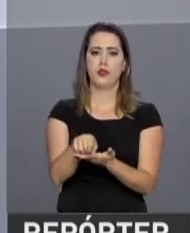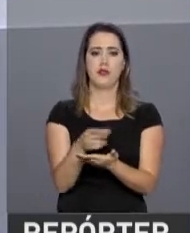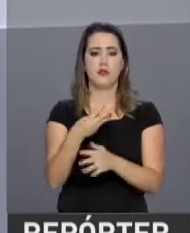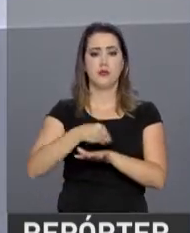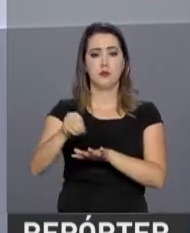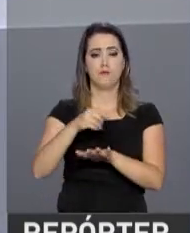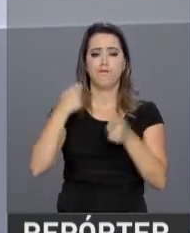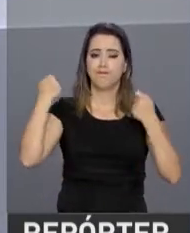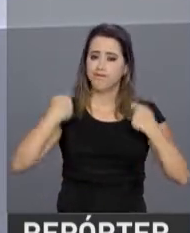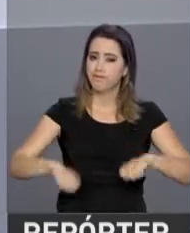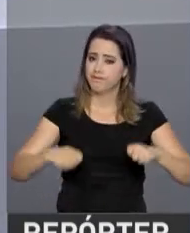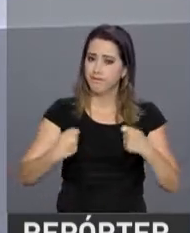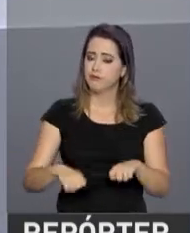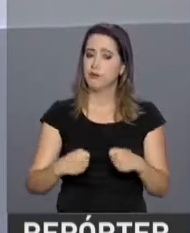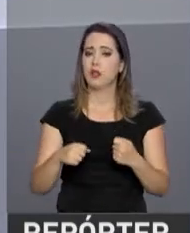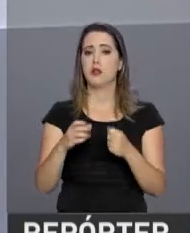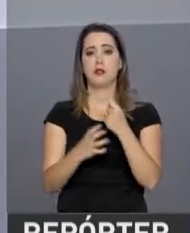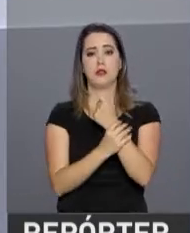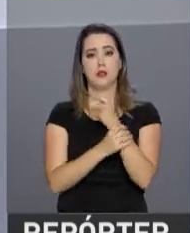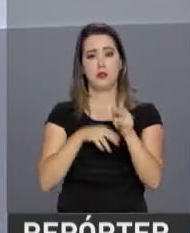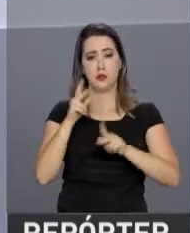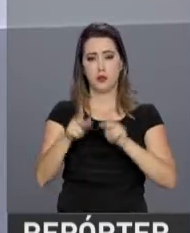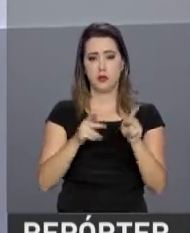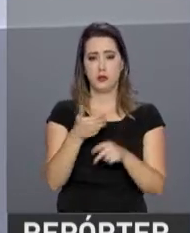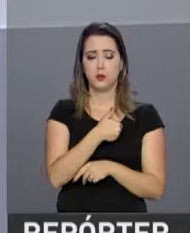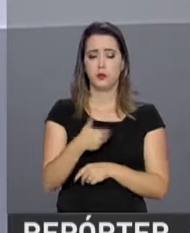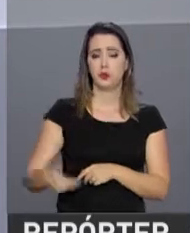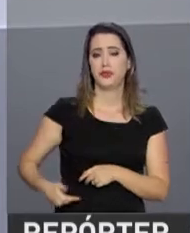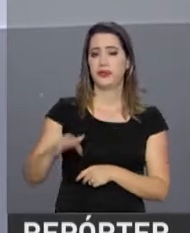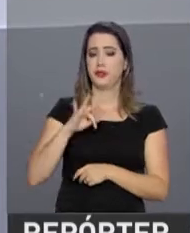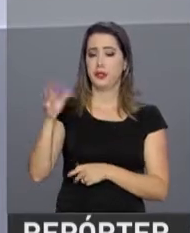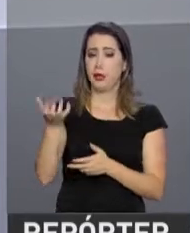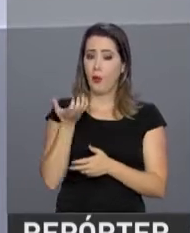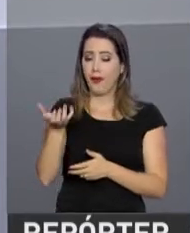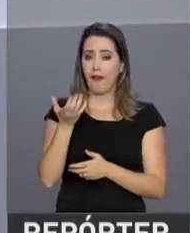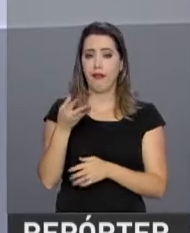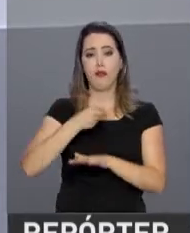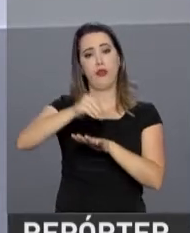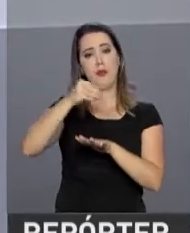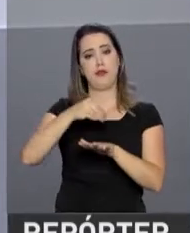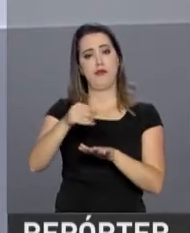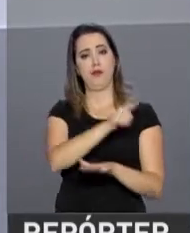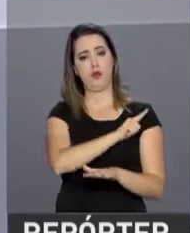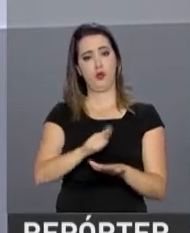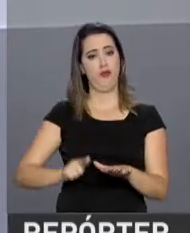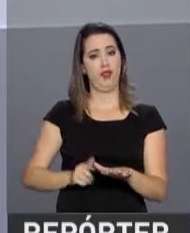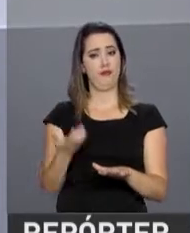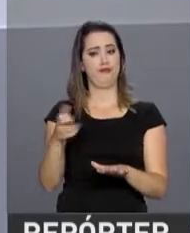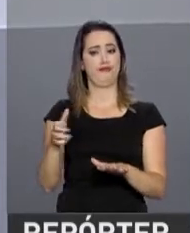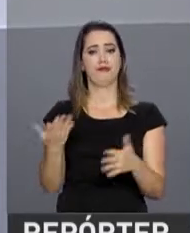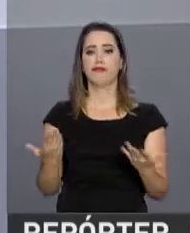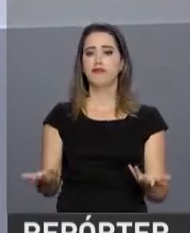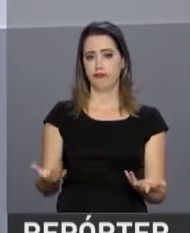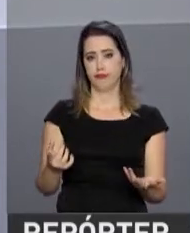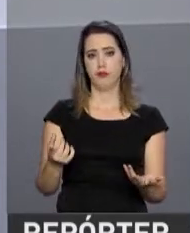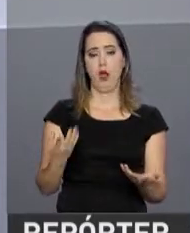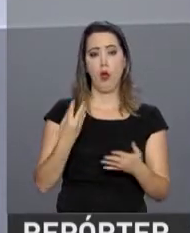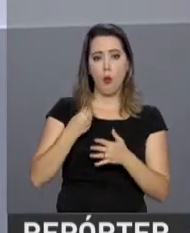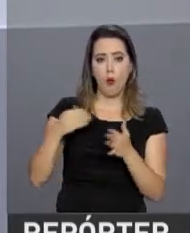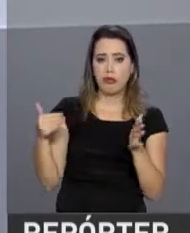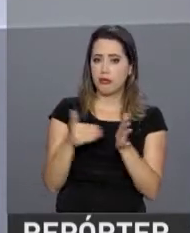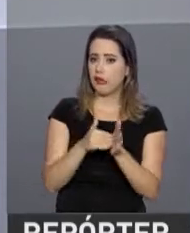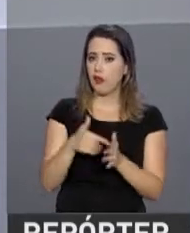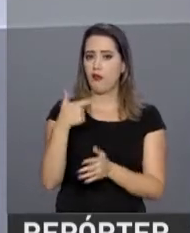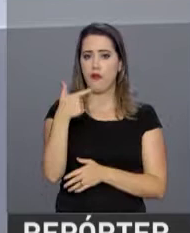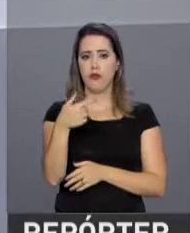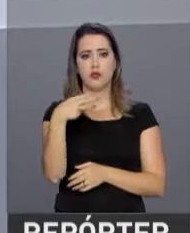as informações sobre a segurança pública para o governo federal. Jungmann destacou ainda que o prazo limite para o envio dessas